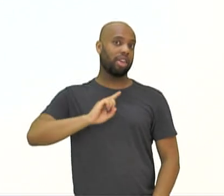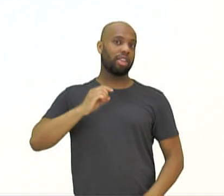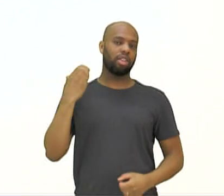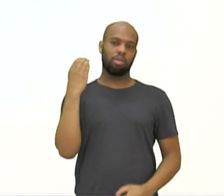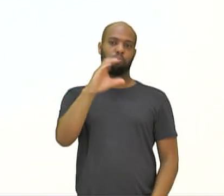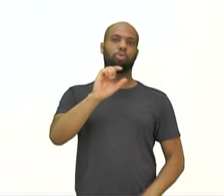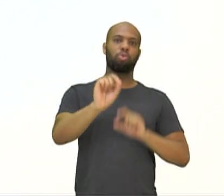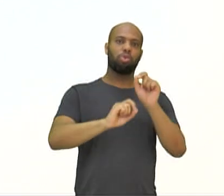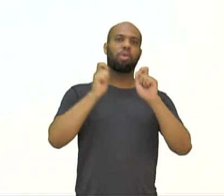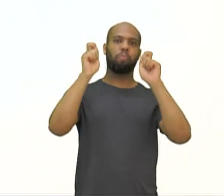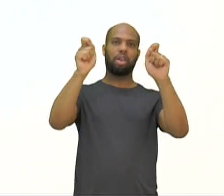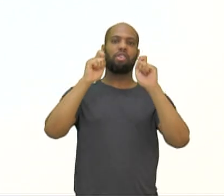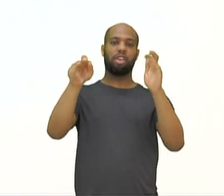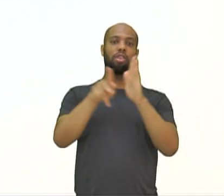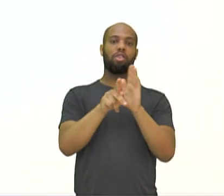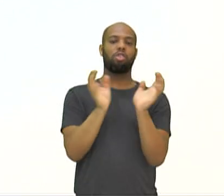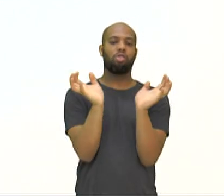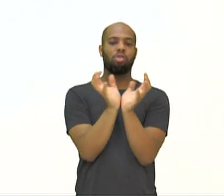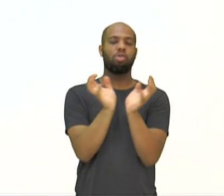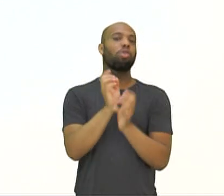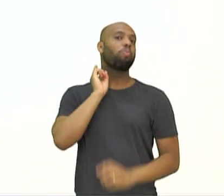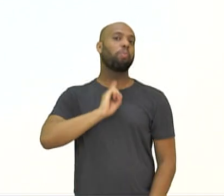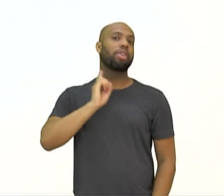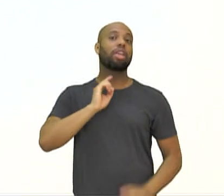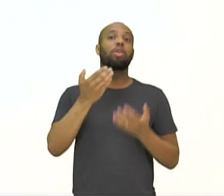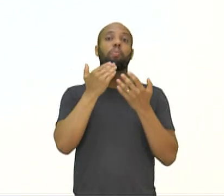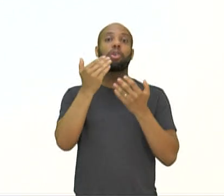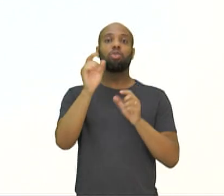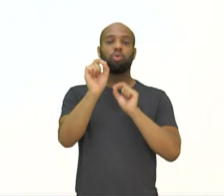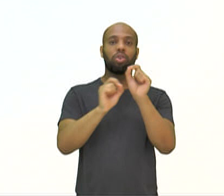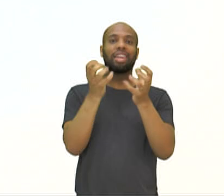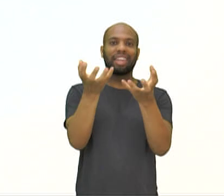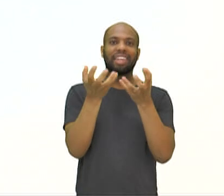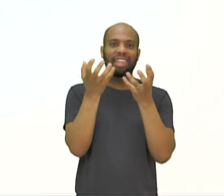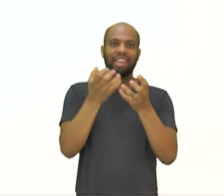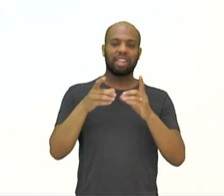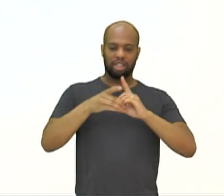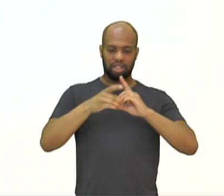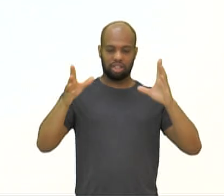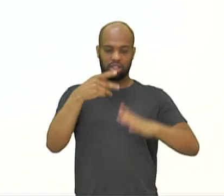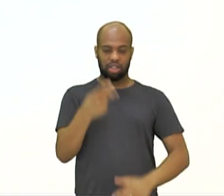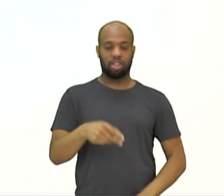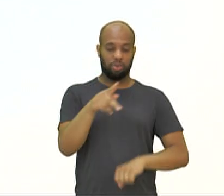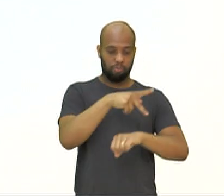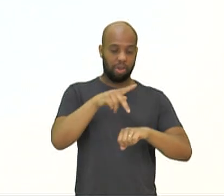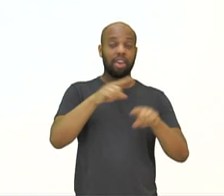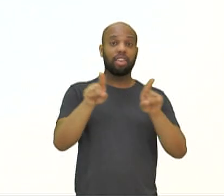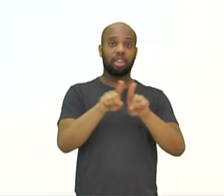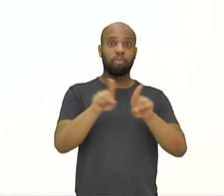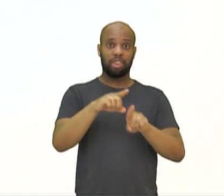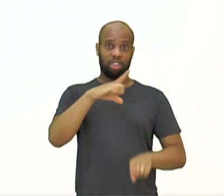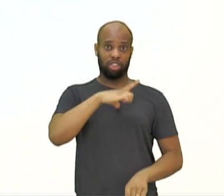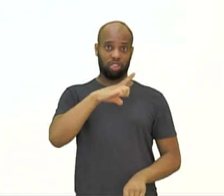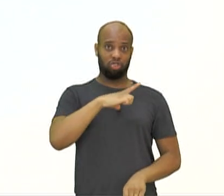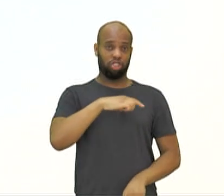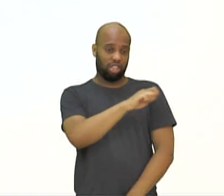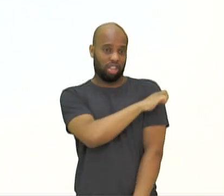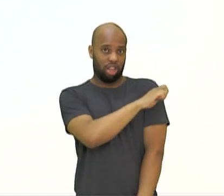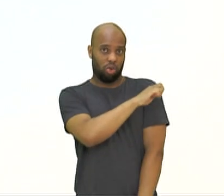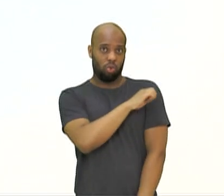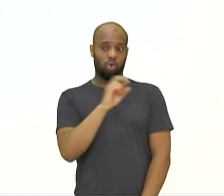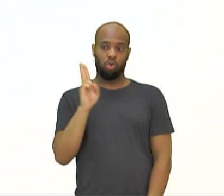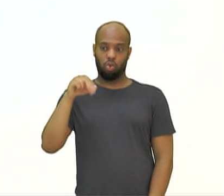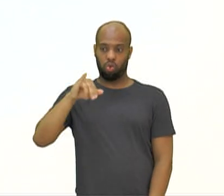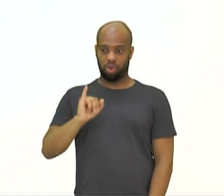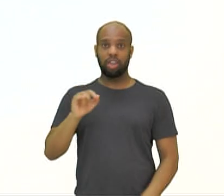Mineiros, exigindo a democratização do país. Neste mesmo ano, os estudantes da União Nacional dos Estudantes, a